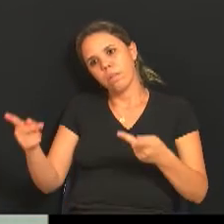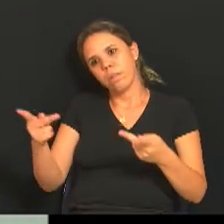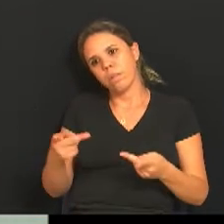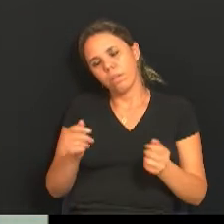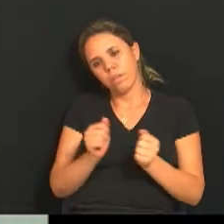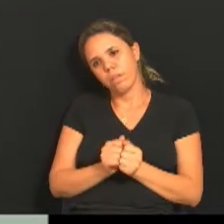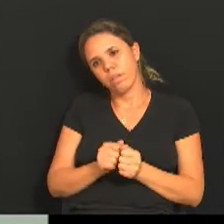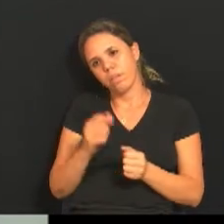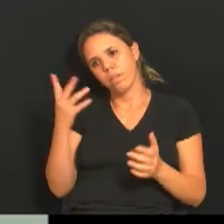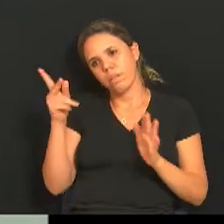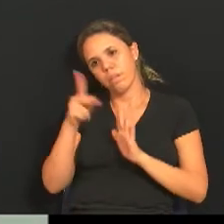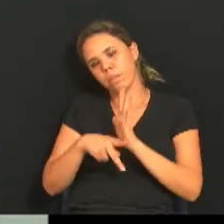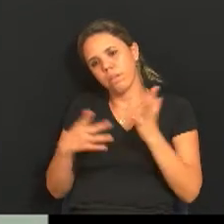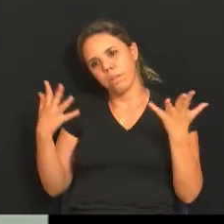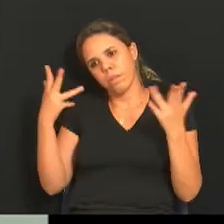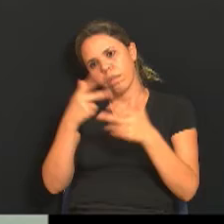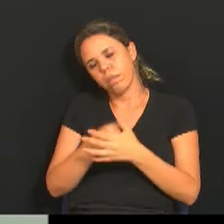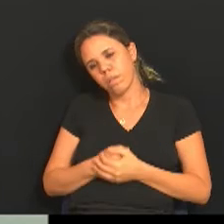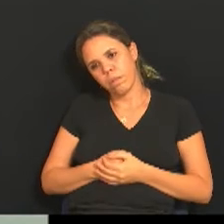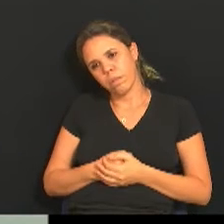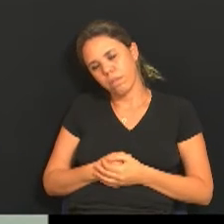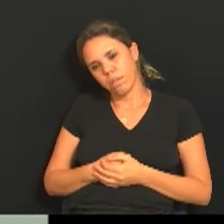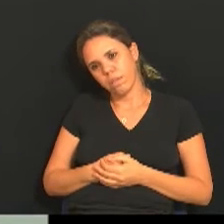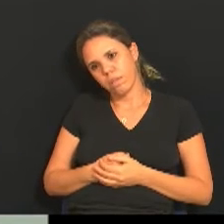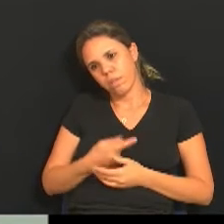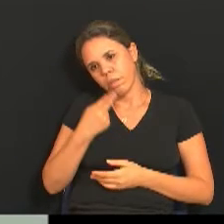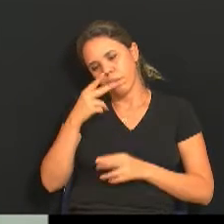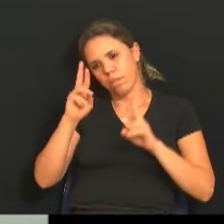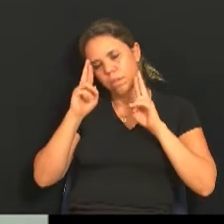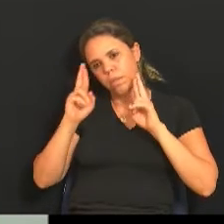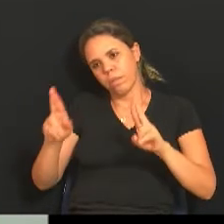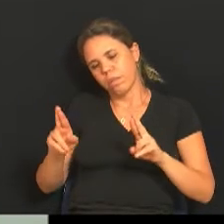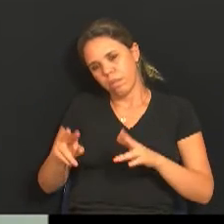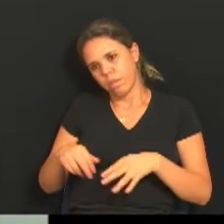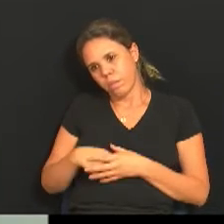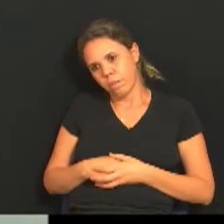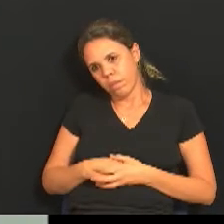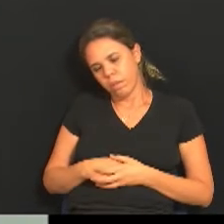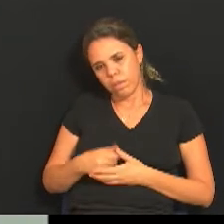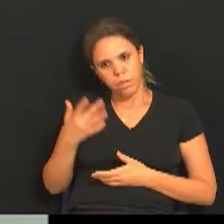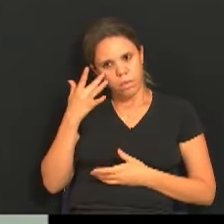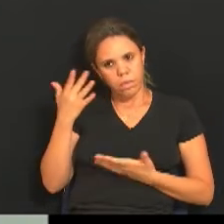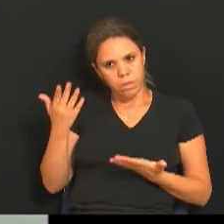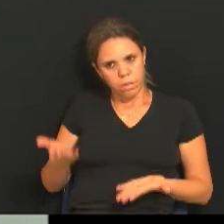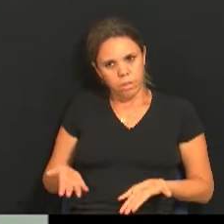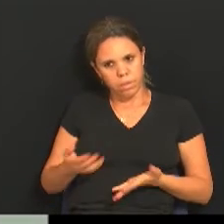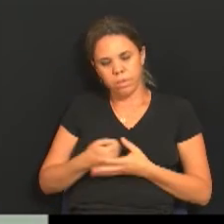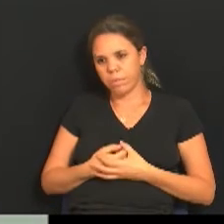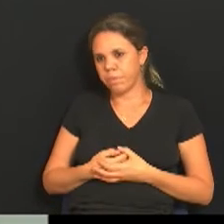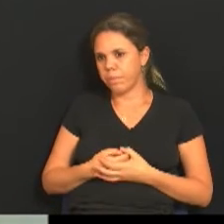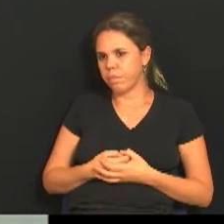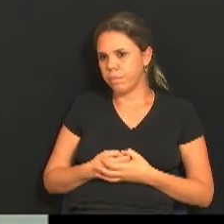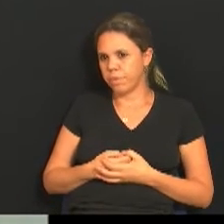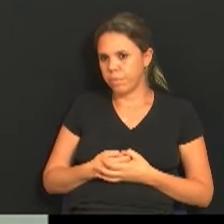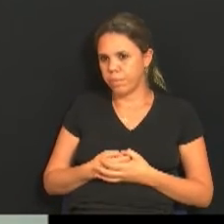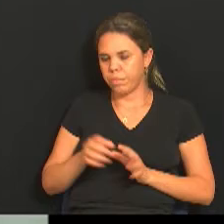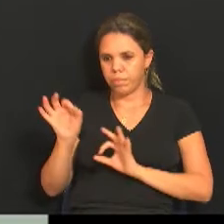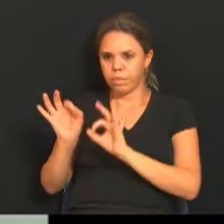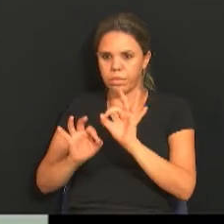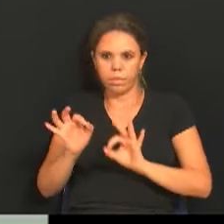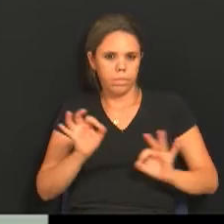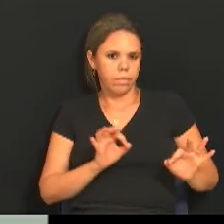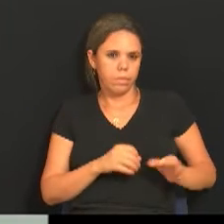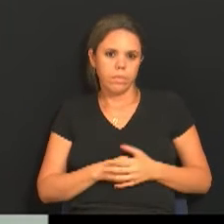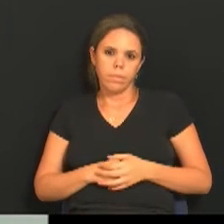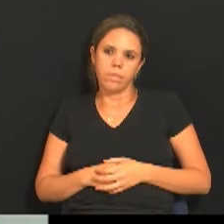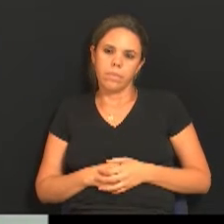lindo, que a gente fala que é ressaltar a dignidade humana. Eu acho que é isso, é nesse sentido. E a organização, né?